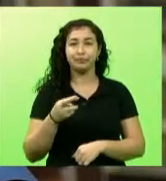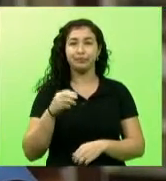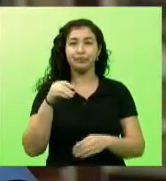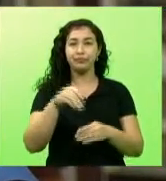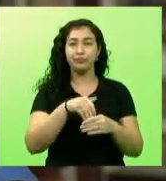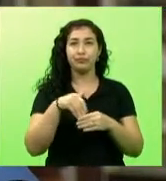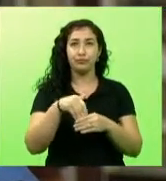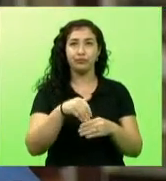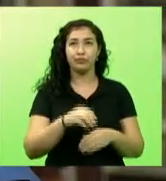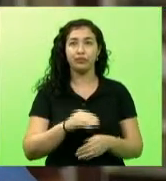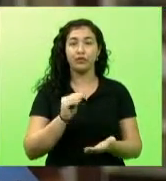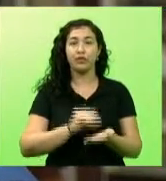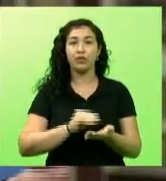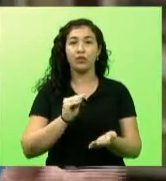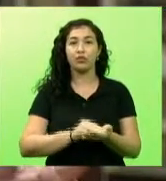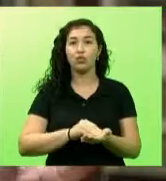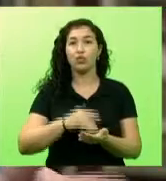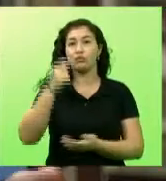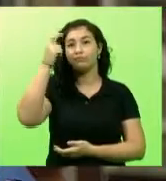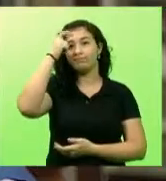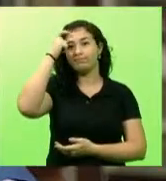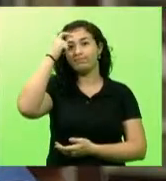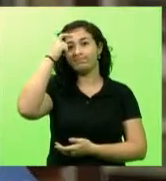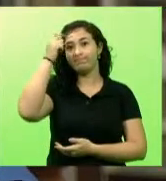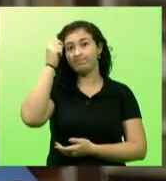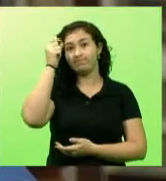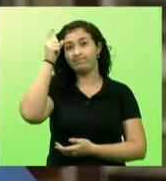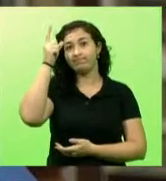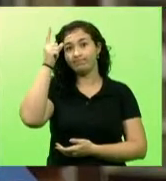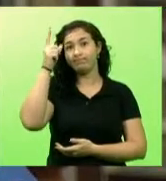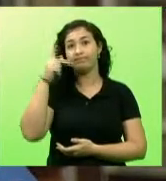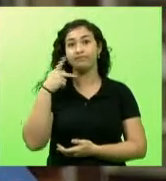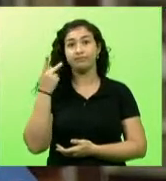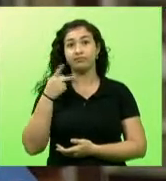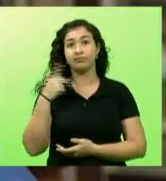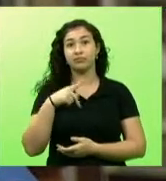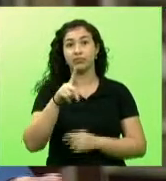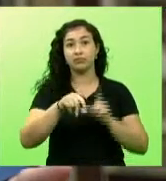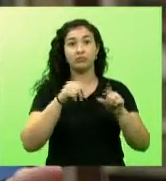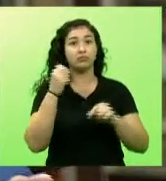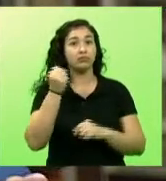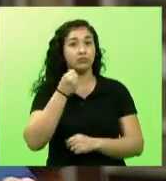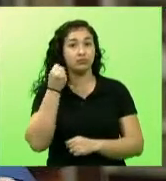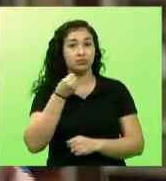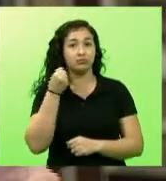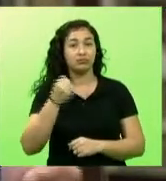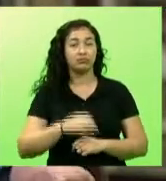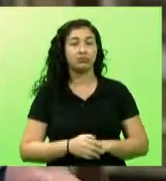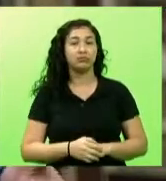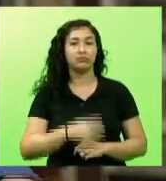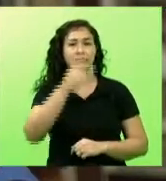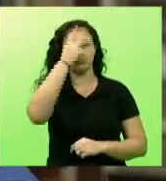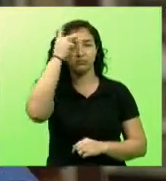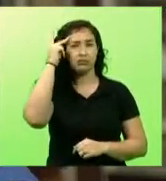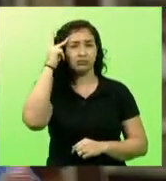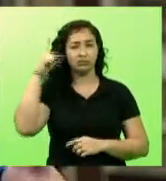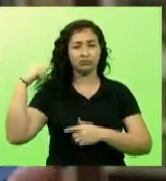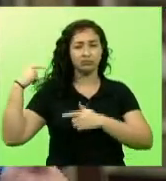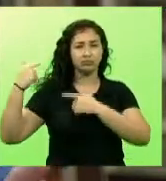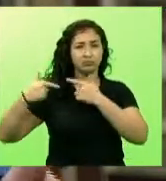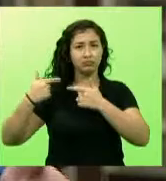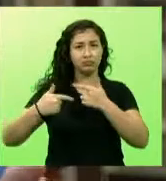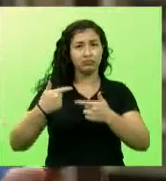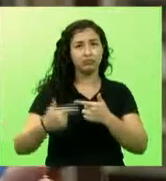Foi uma questão de falta de maturidade política que a gente não elegeu um senador também. E, como eu disse, uma pessoa que vinha ao longo do tempo